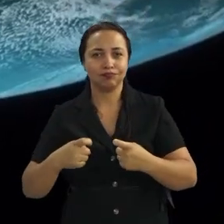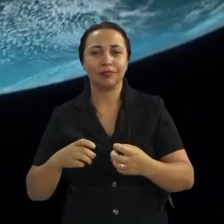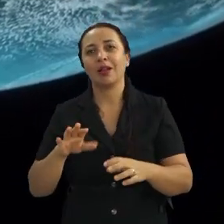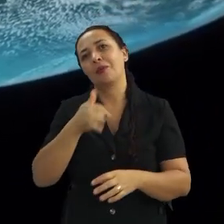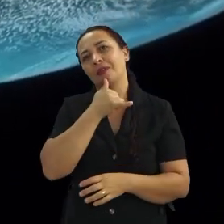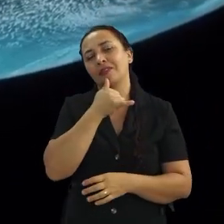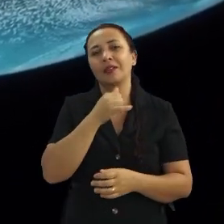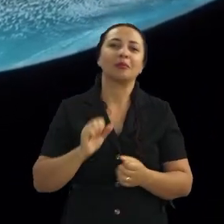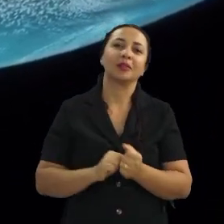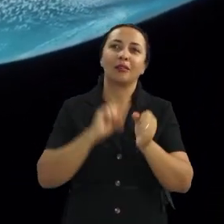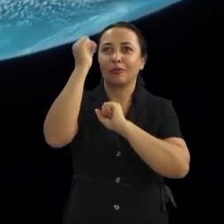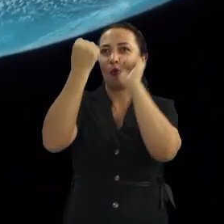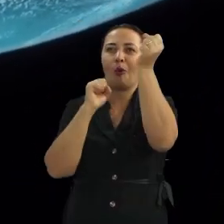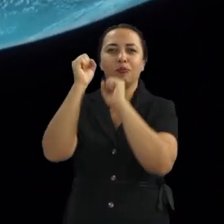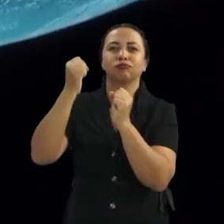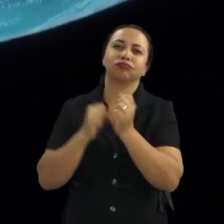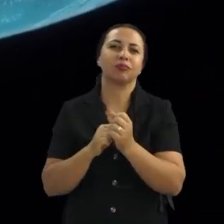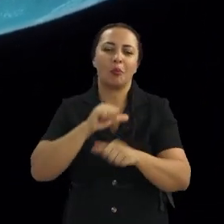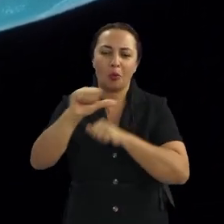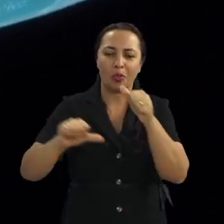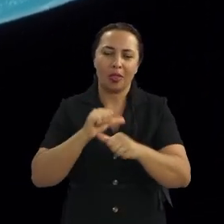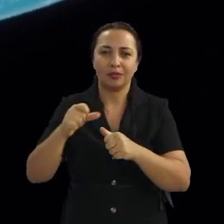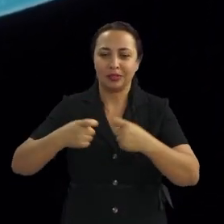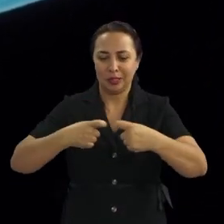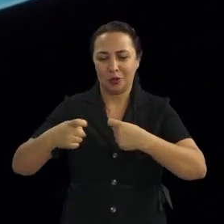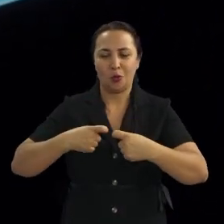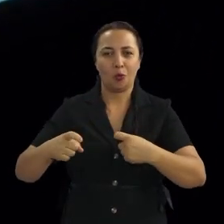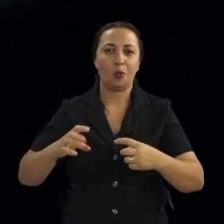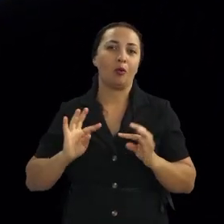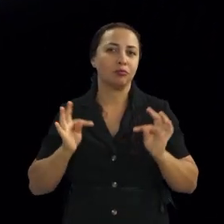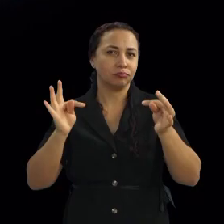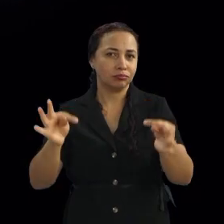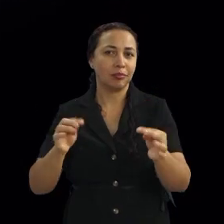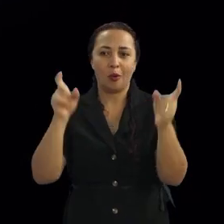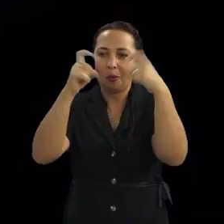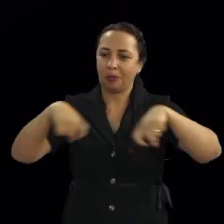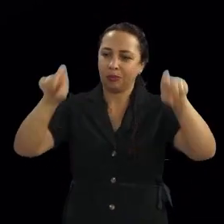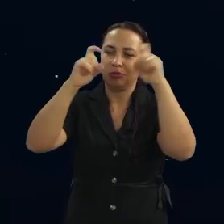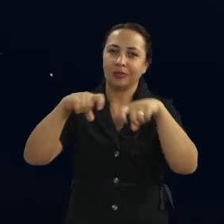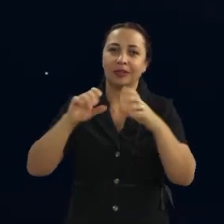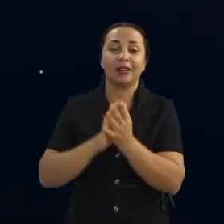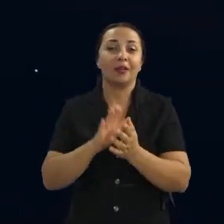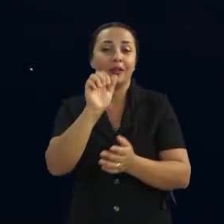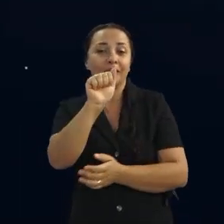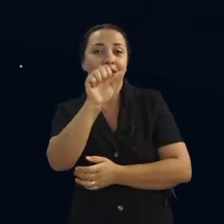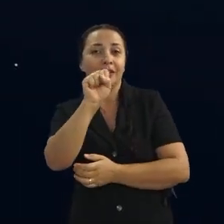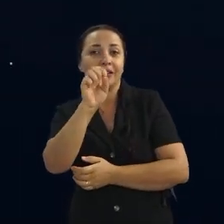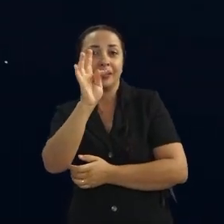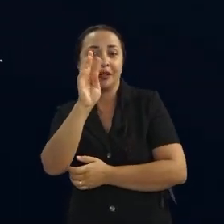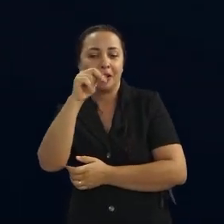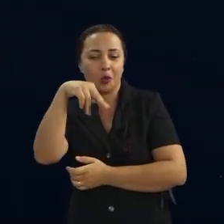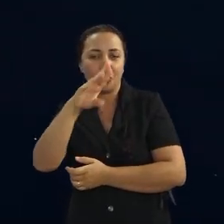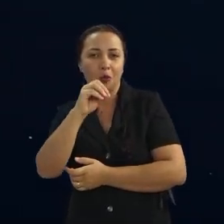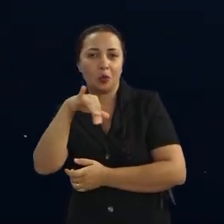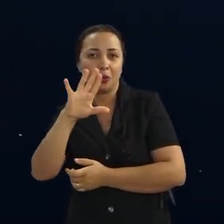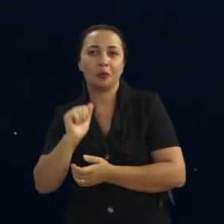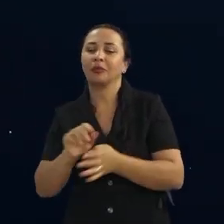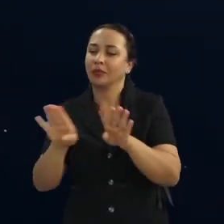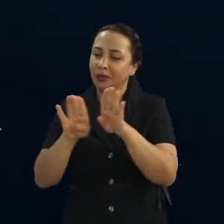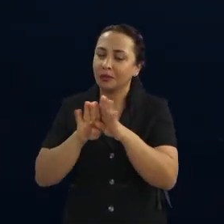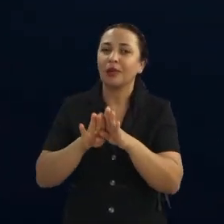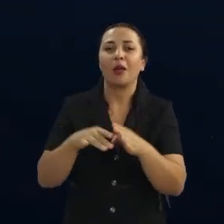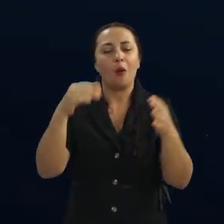a revolução tecnológica nós somos computadores né gastronomia O processo foi parecido porque a gente sabe exatamente